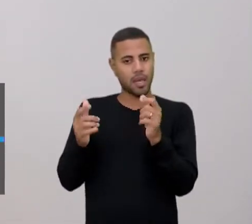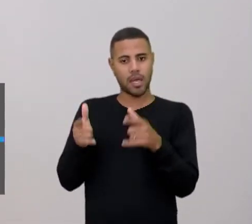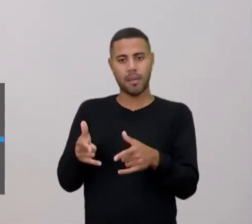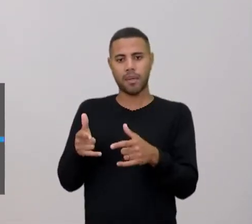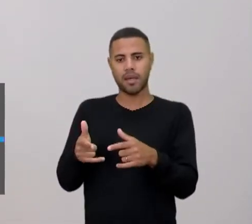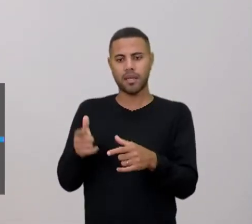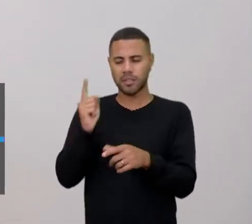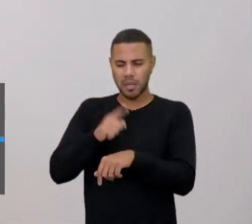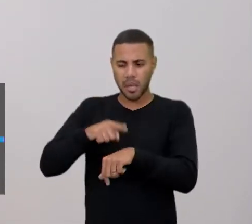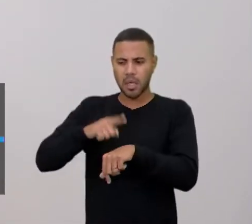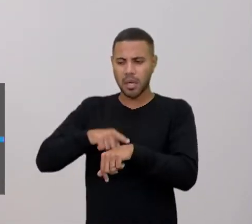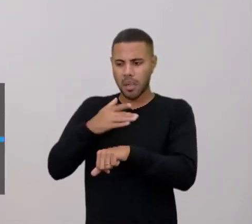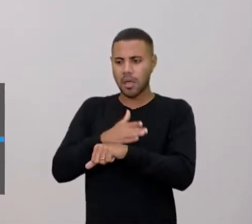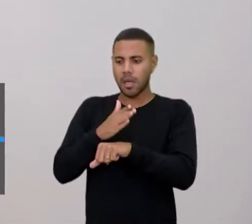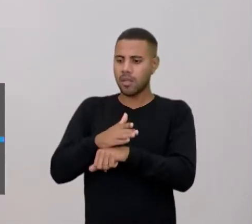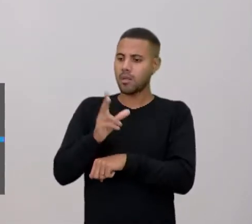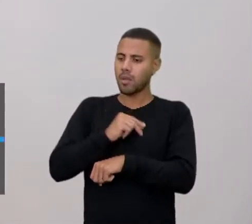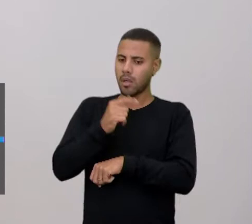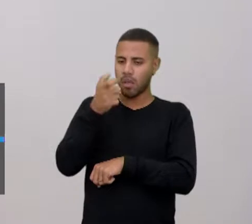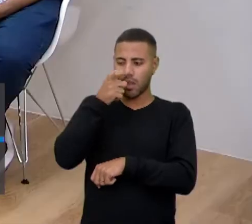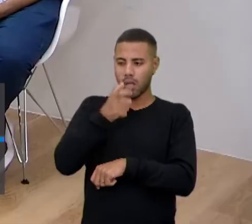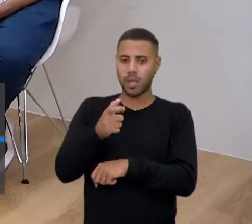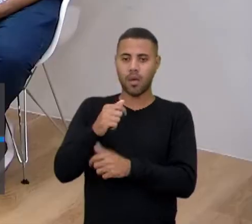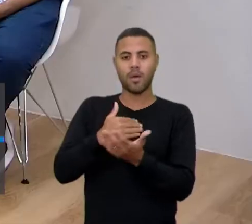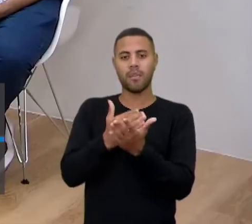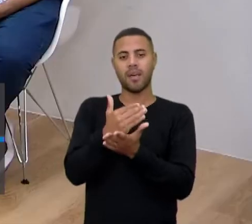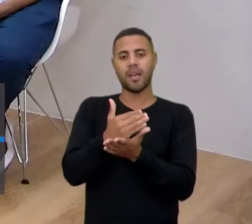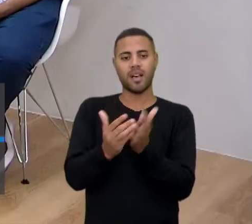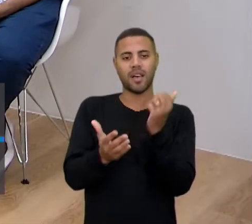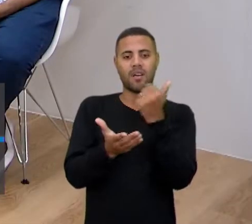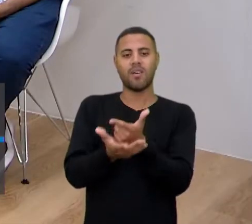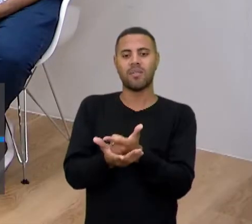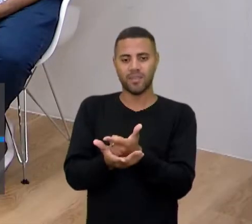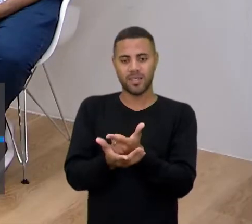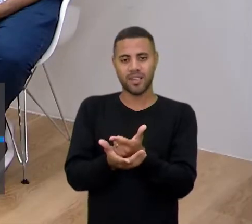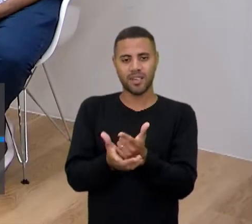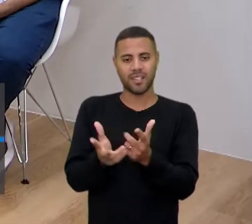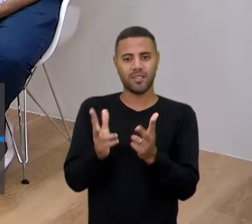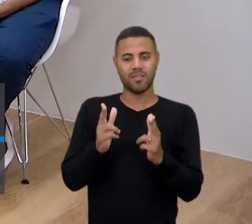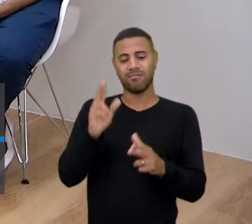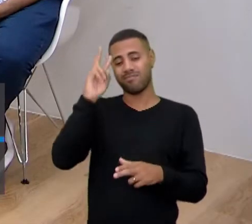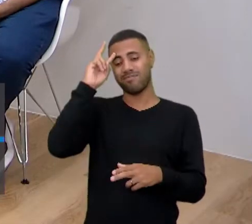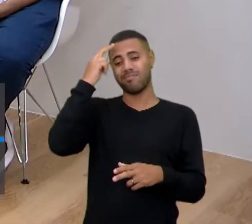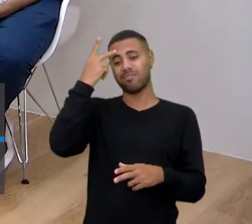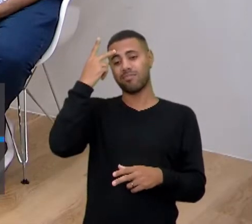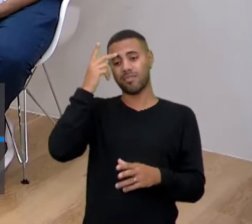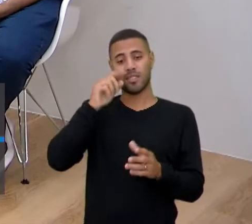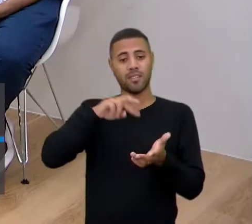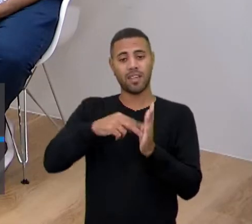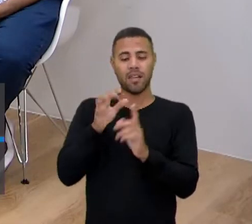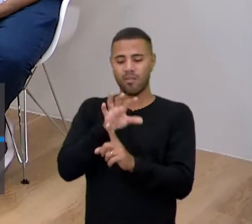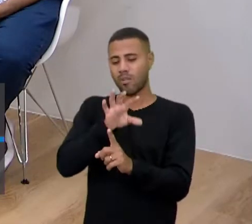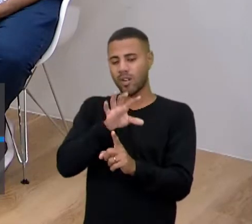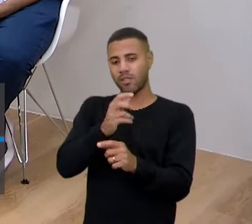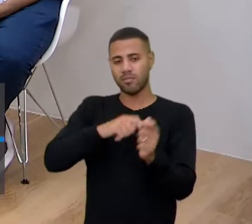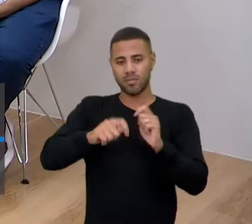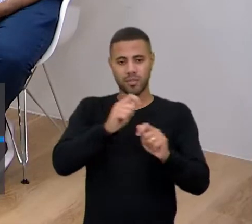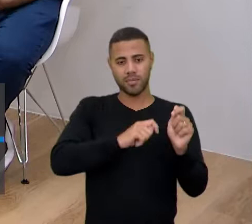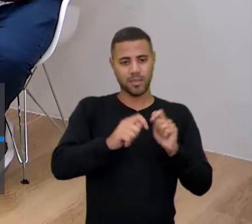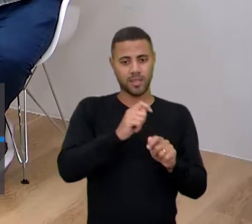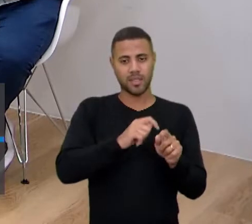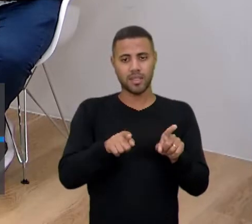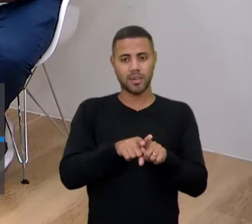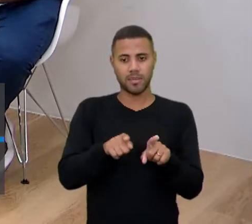você fala, não tinha visto, essa daqui é interessante, e acaba consumindo. Então é assim que eles, né, geram a economia, né, nesse Isso, e